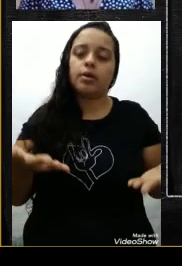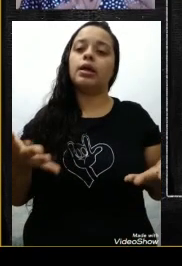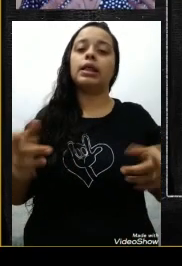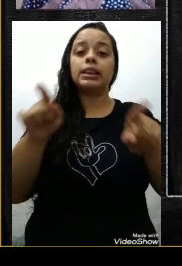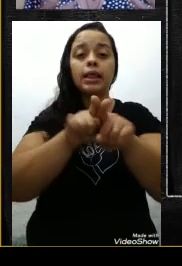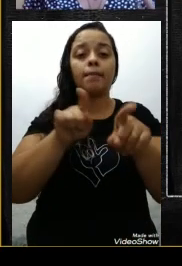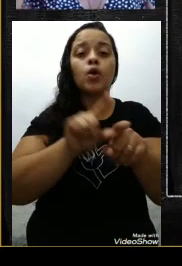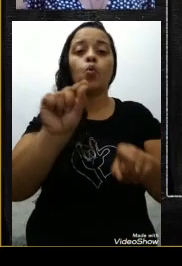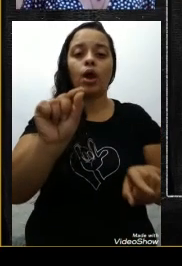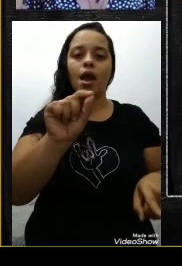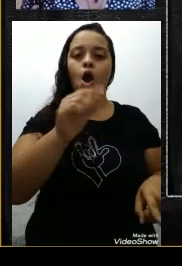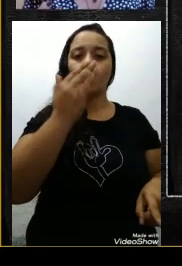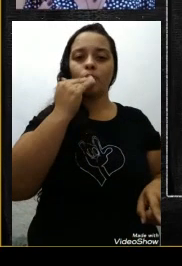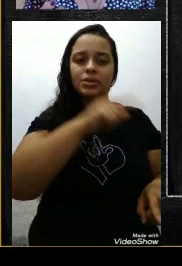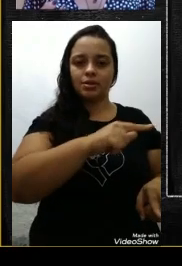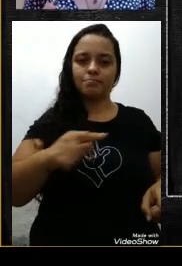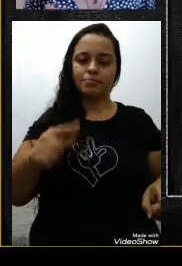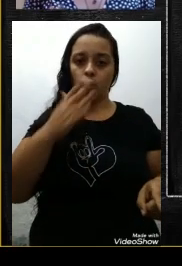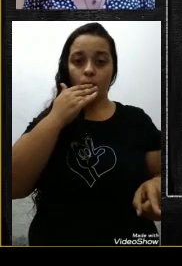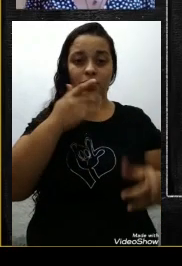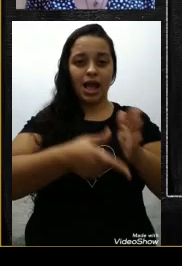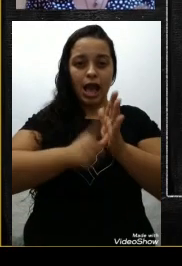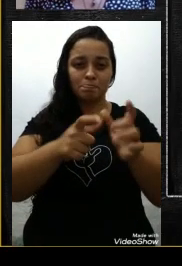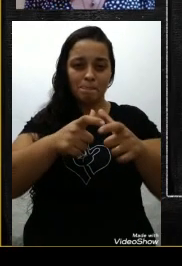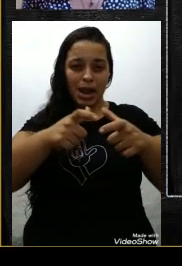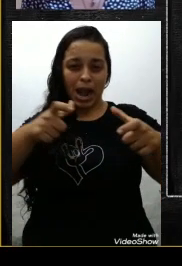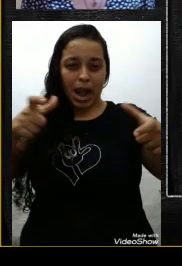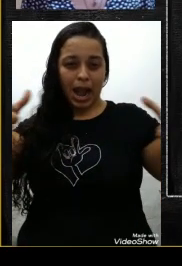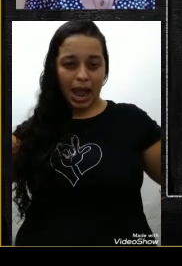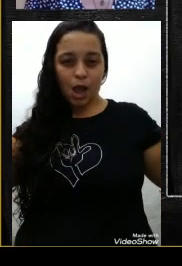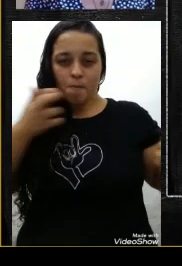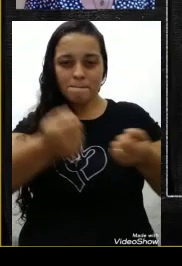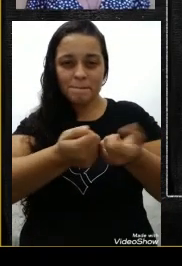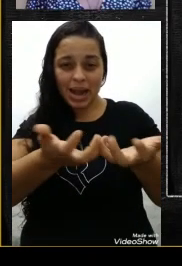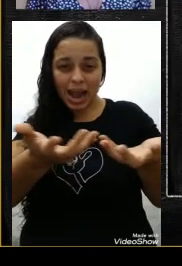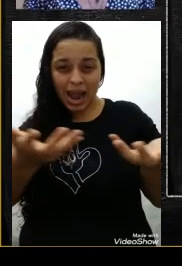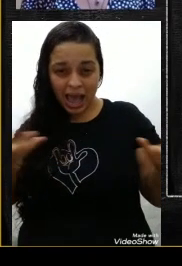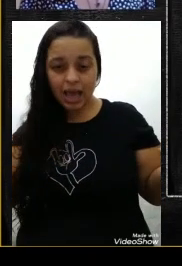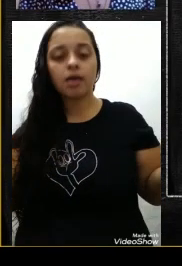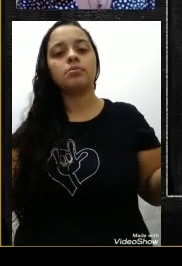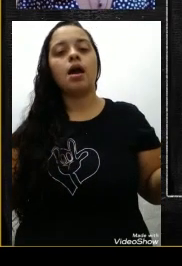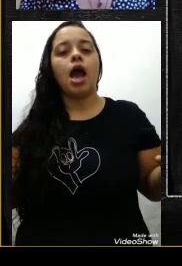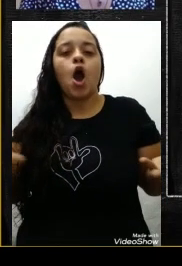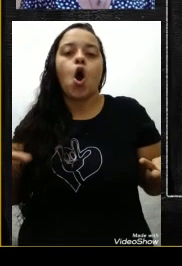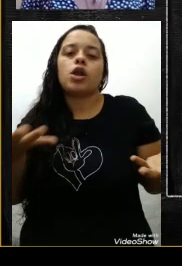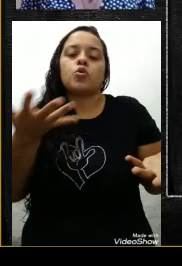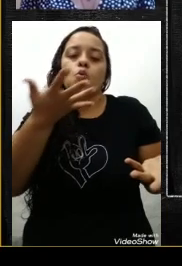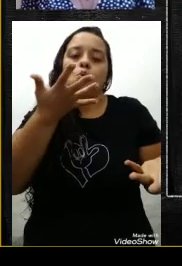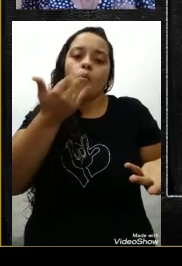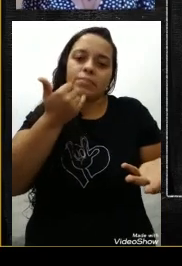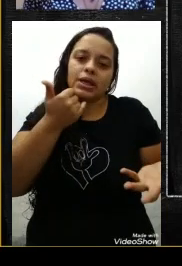porque a produção de alimentos não vai acompanhar o crescimento populacional. Ou